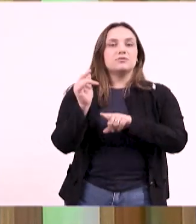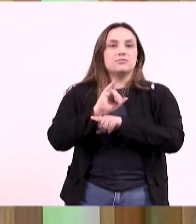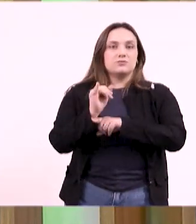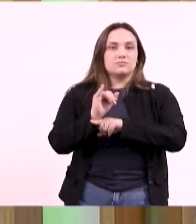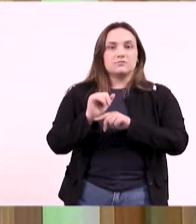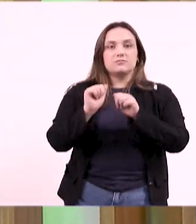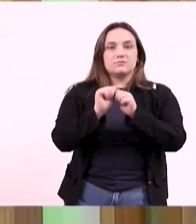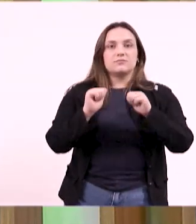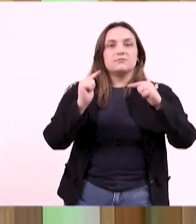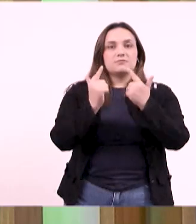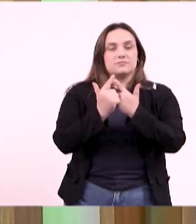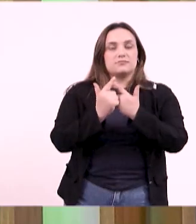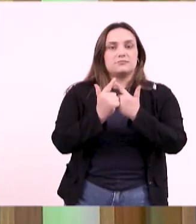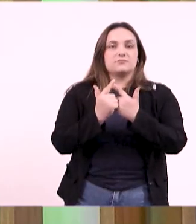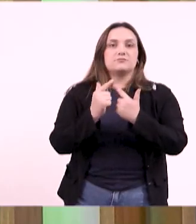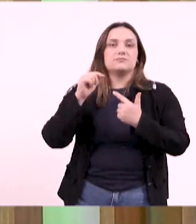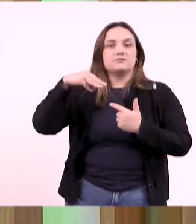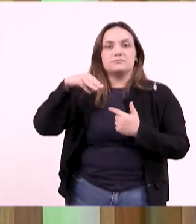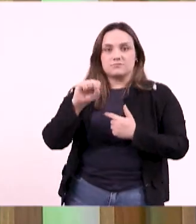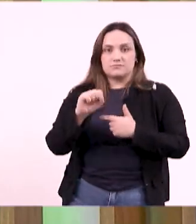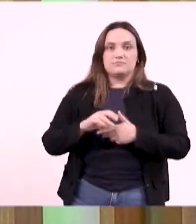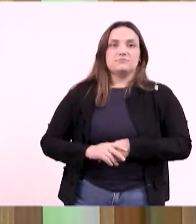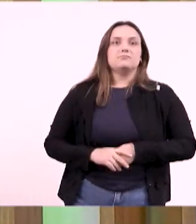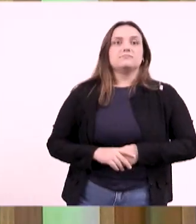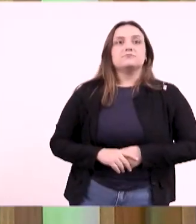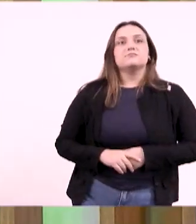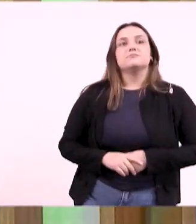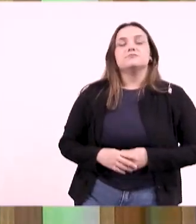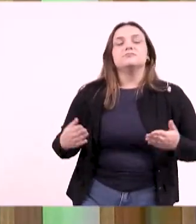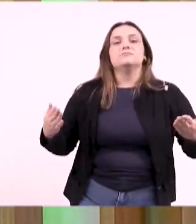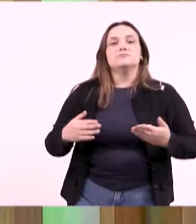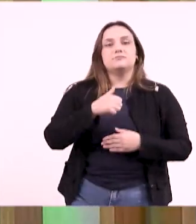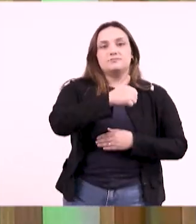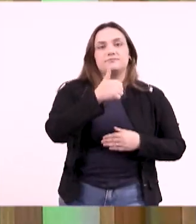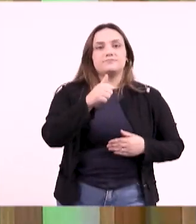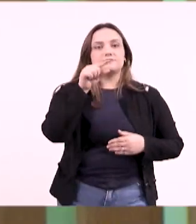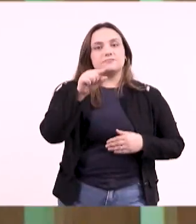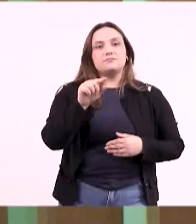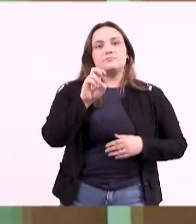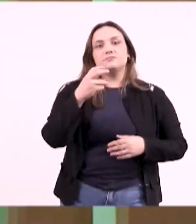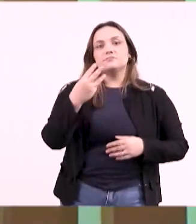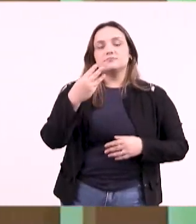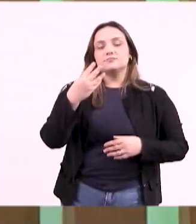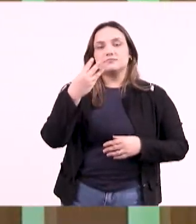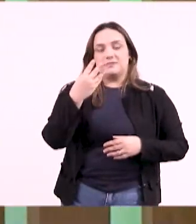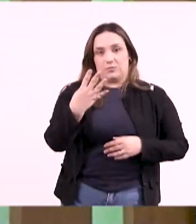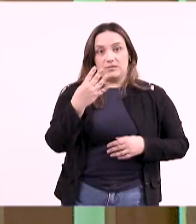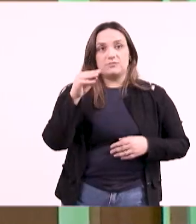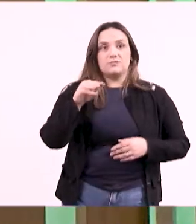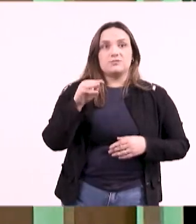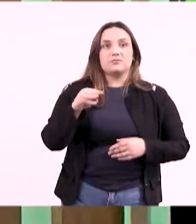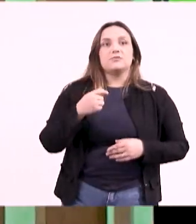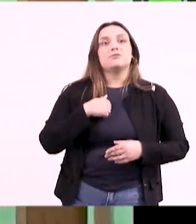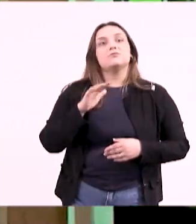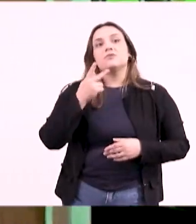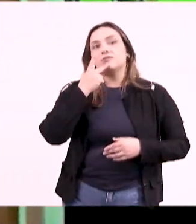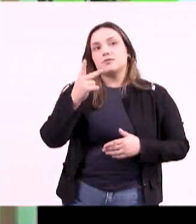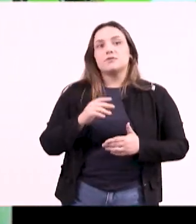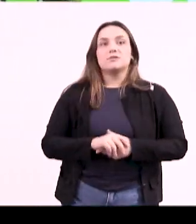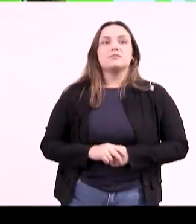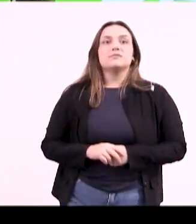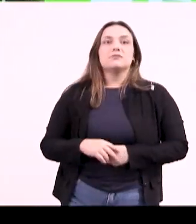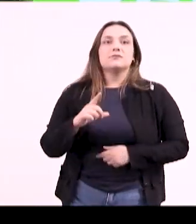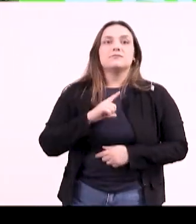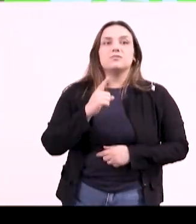YouTube, o Assembleia Legislativa de MS. 11 horas e 54 minutos em Mato Grosso do Sul. Agora sim, eu falei que inicialmente